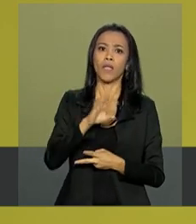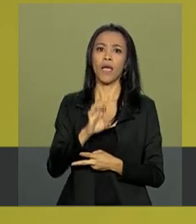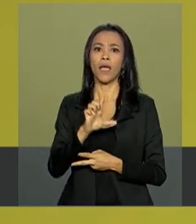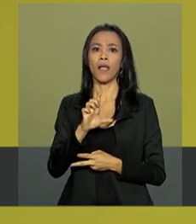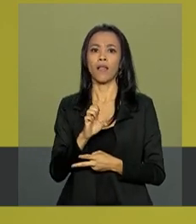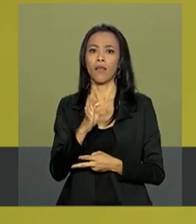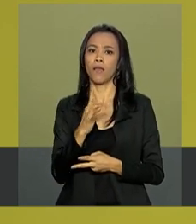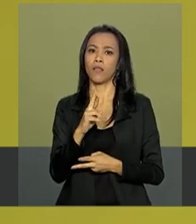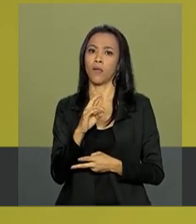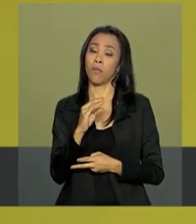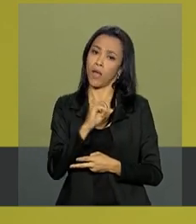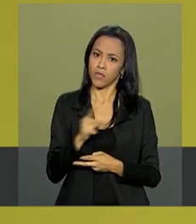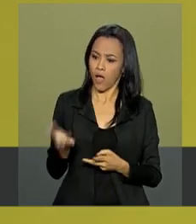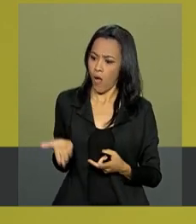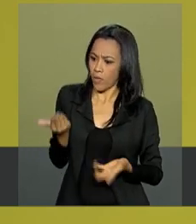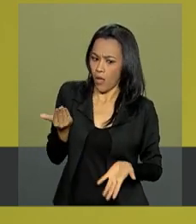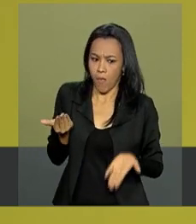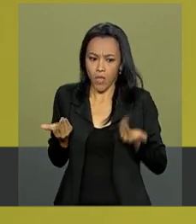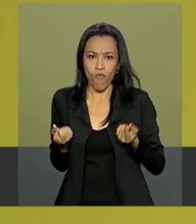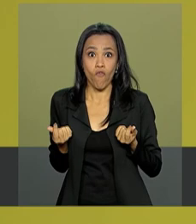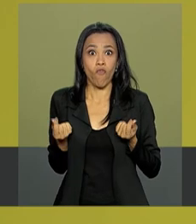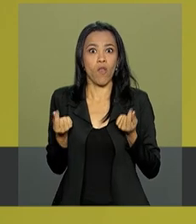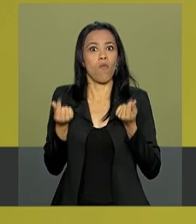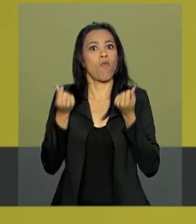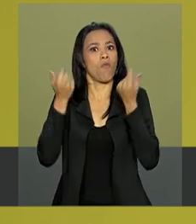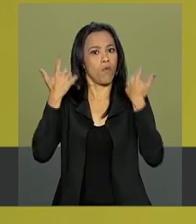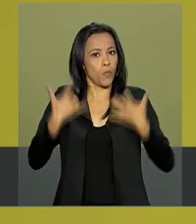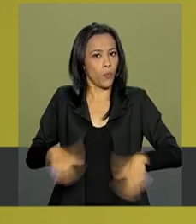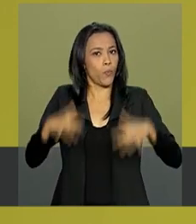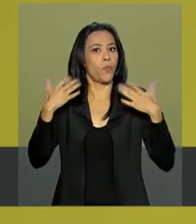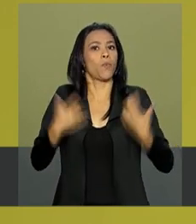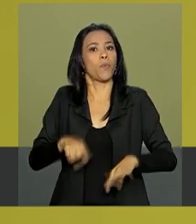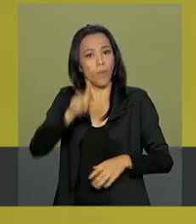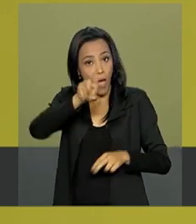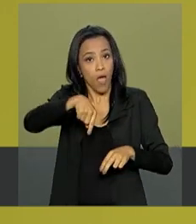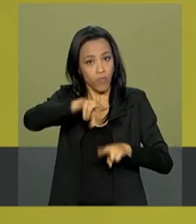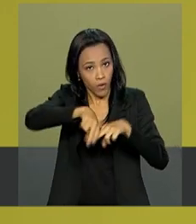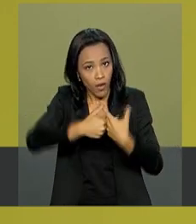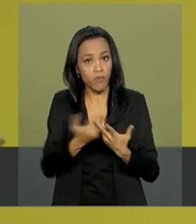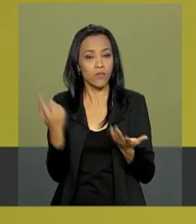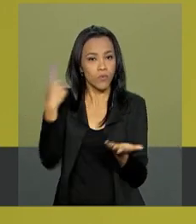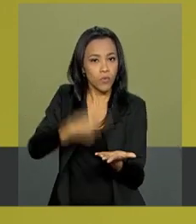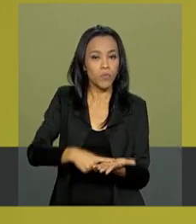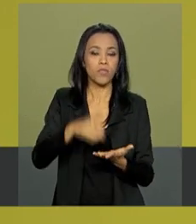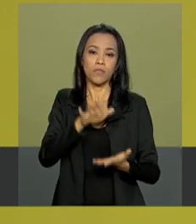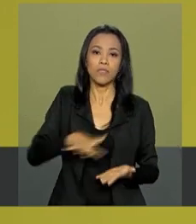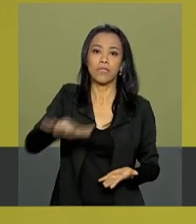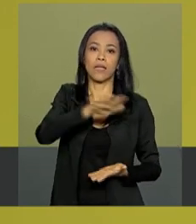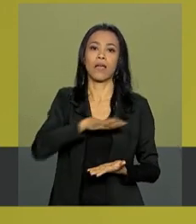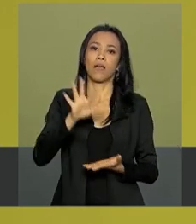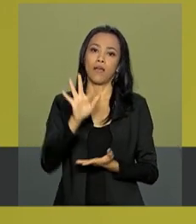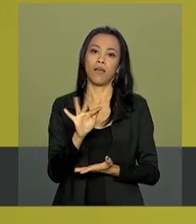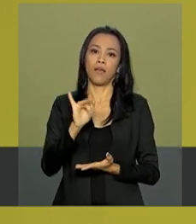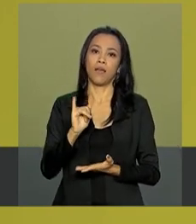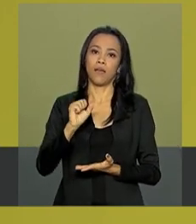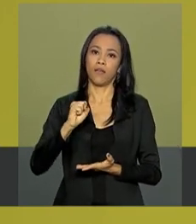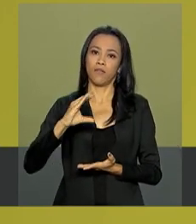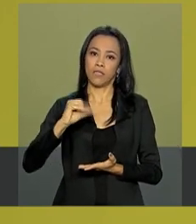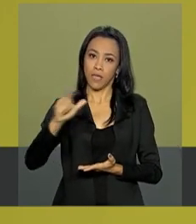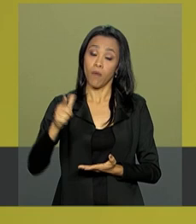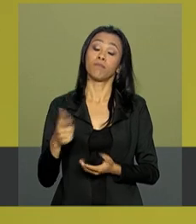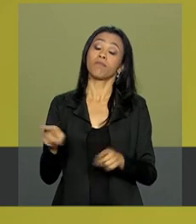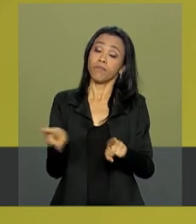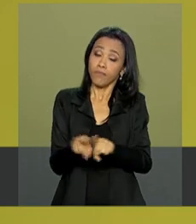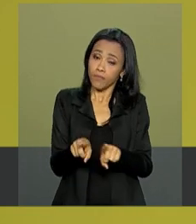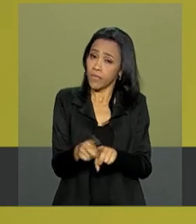valor de mercado, exata e precisamente em função desta responsabilidade fiscal. Mas, evidentemente, não poderíamos abandonar